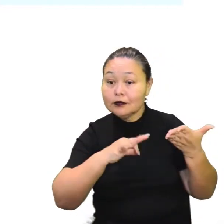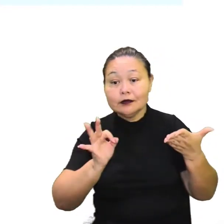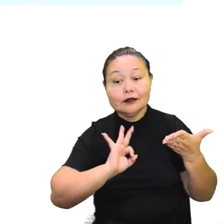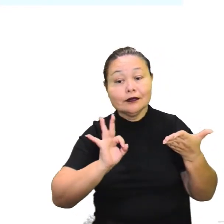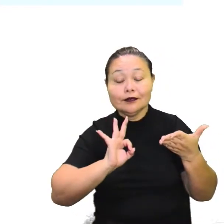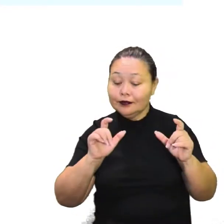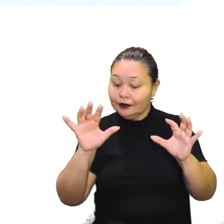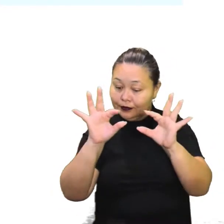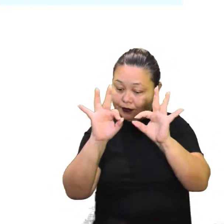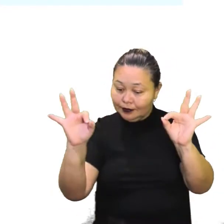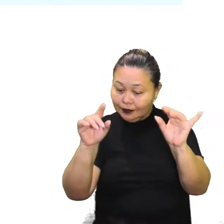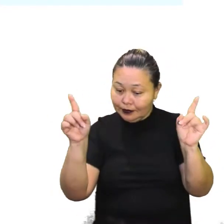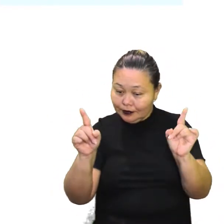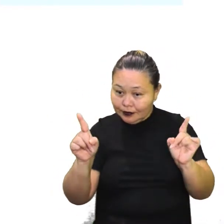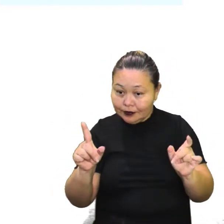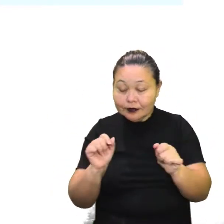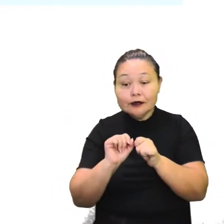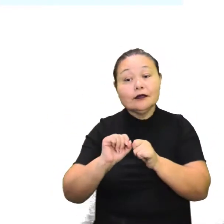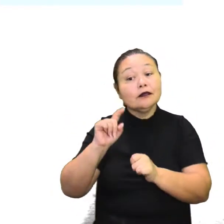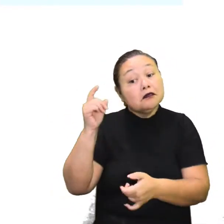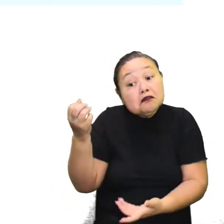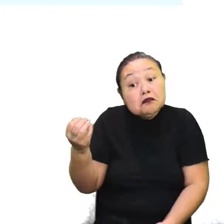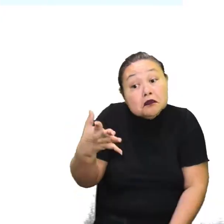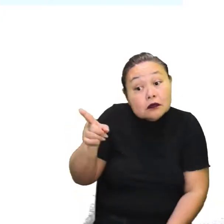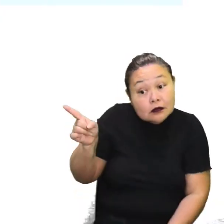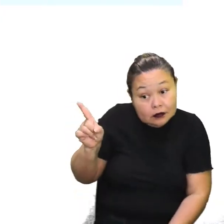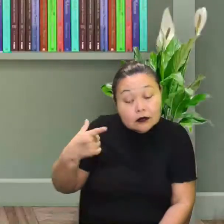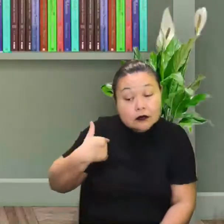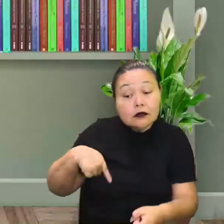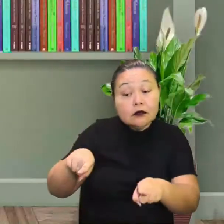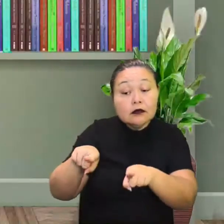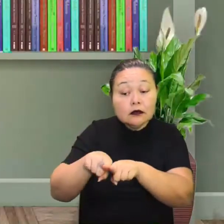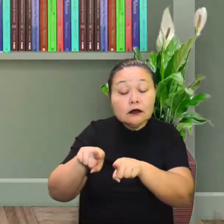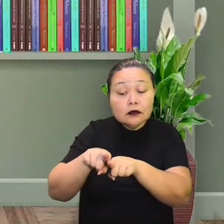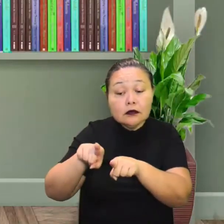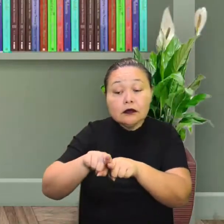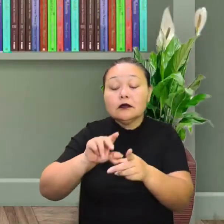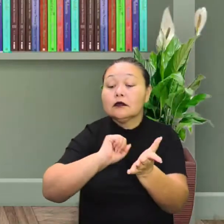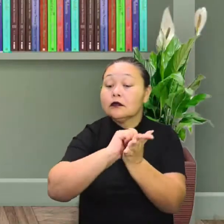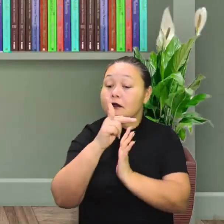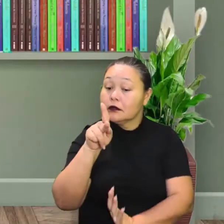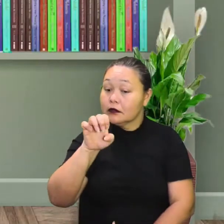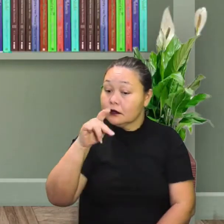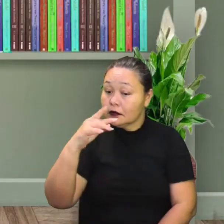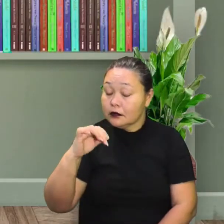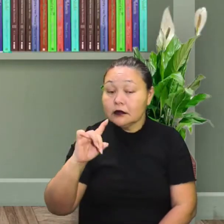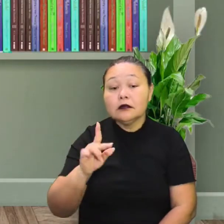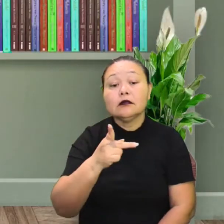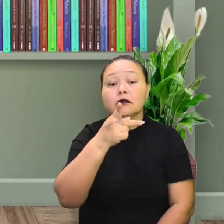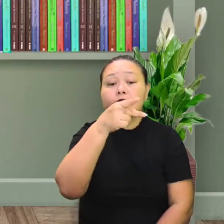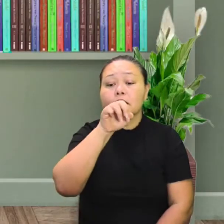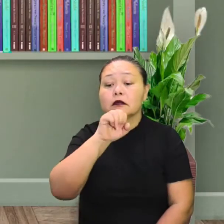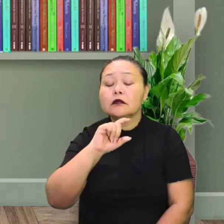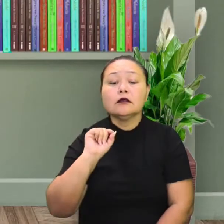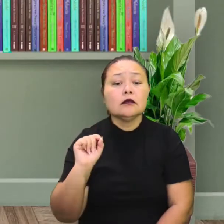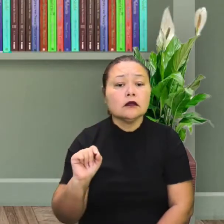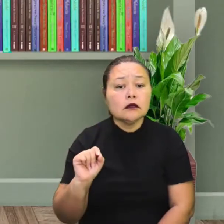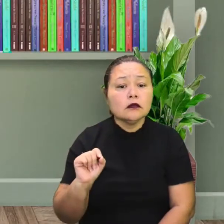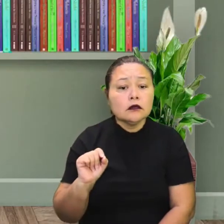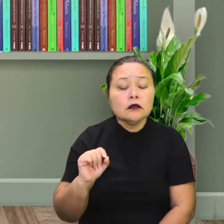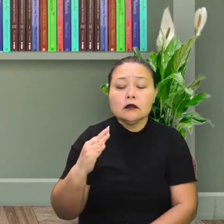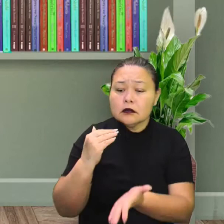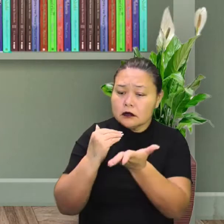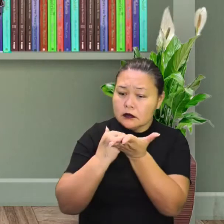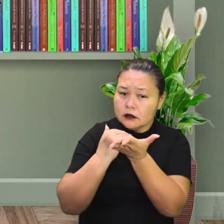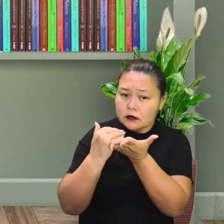não mais em verso. Então, uma nova maneira de produzir aí esse gênero épico. E o prosa, professor, o que vem a ser? Gente,